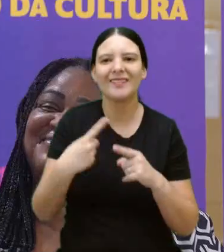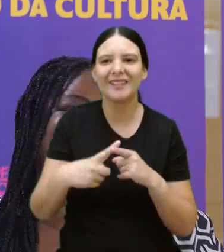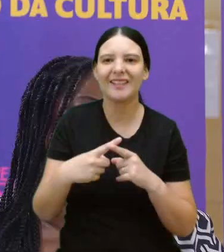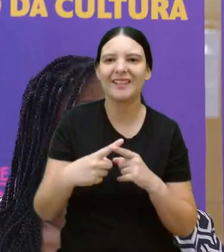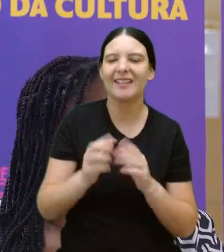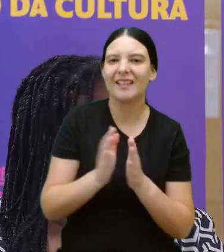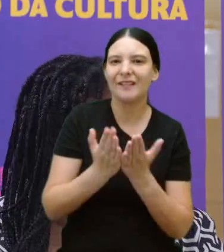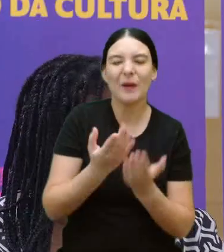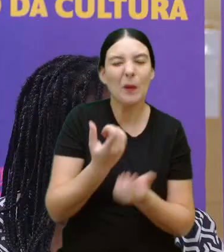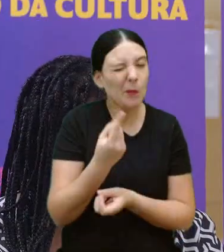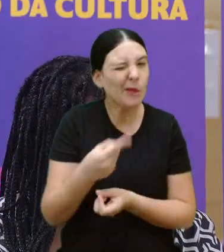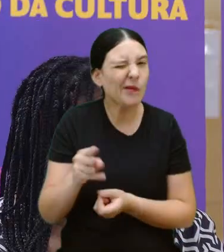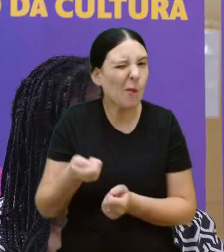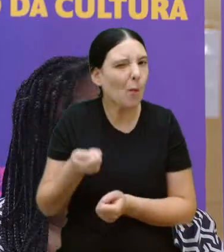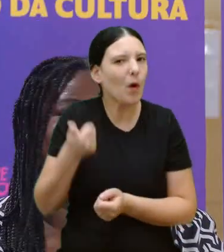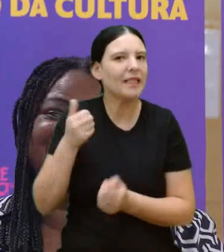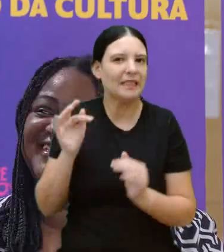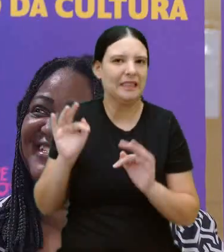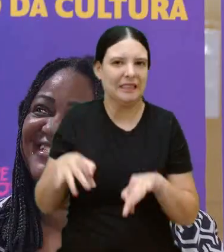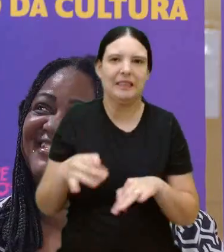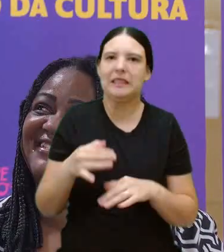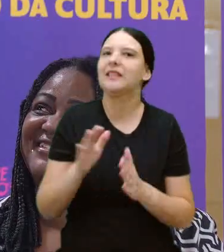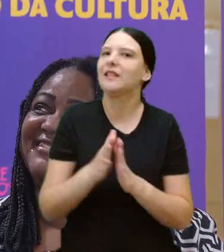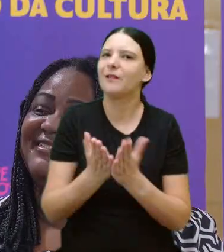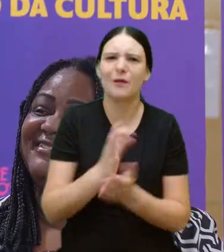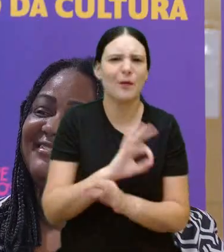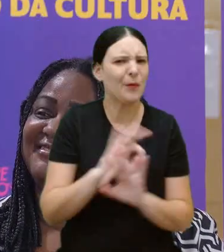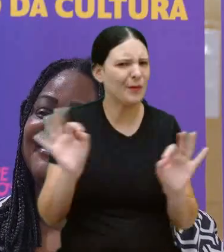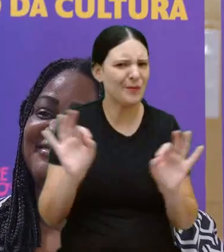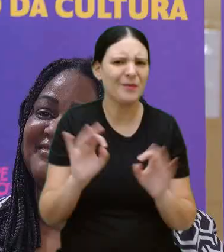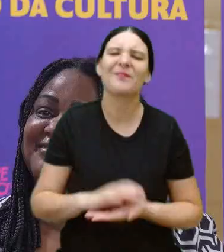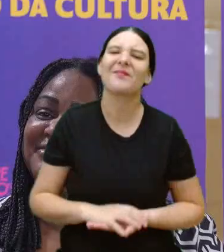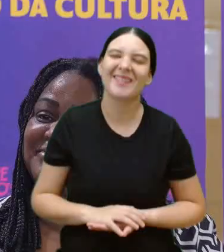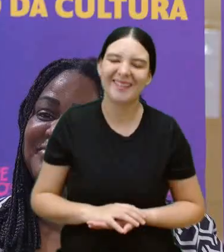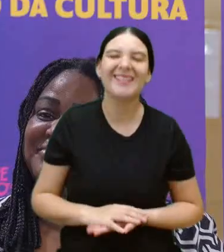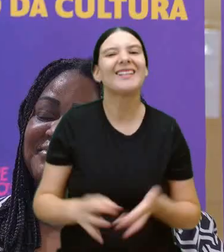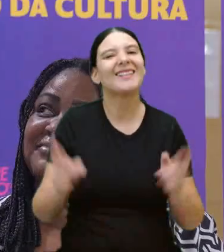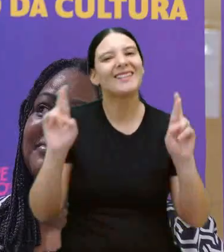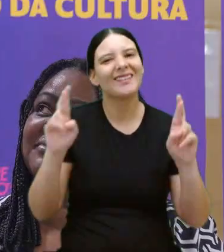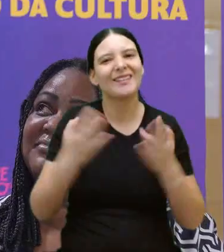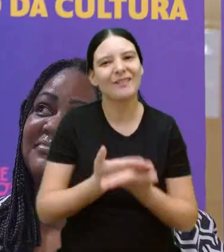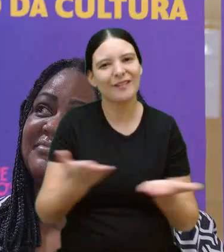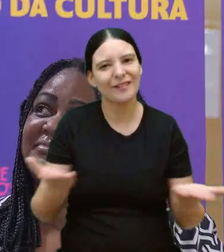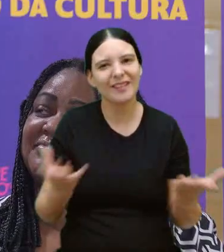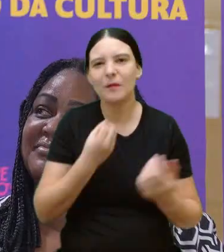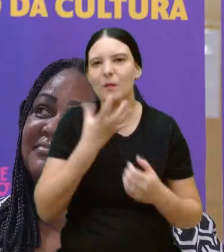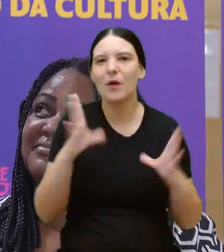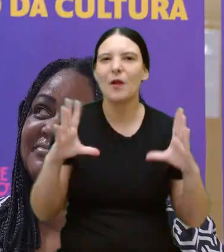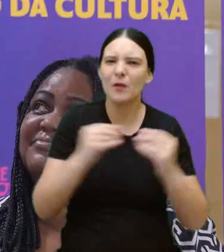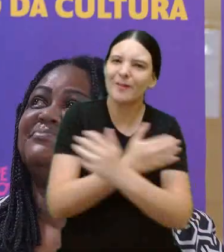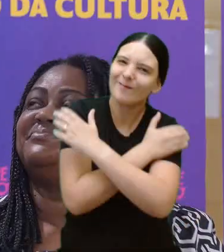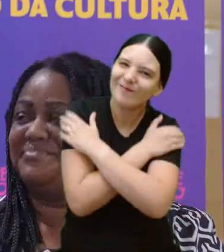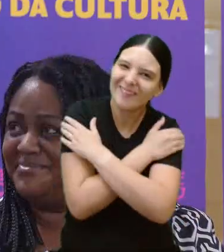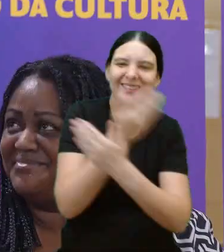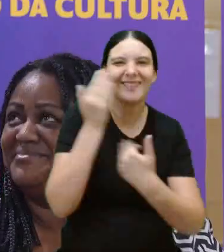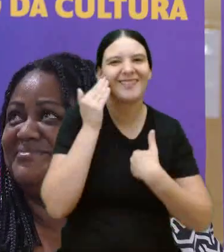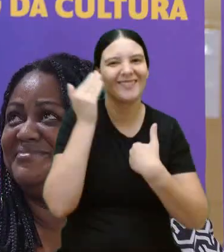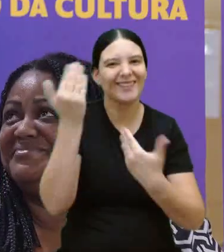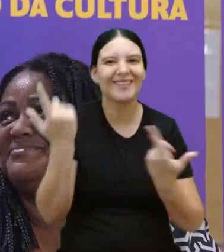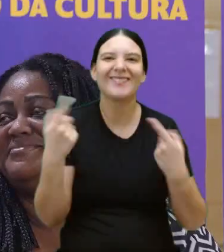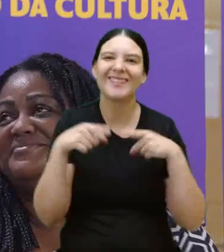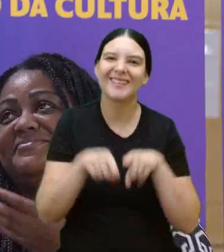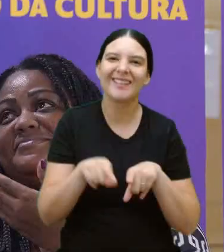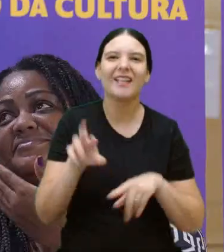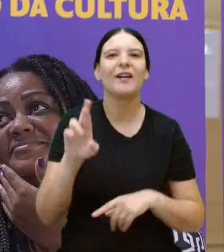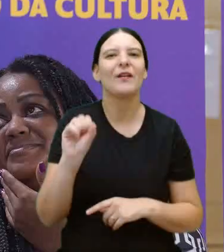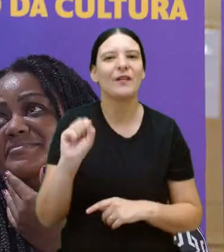estou quase terminando. Bom livro, um baita de um clássico. E desejar a todos uma boa noite, deixar um abraço. Muito obrigado por essa parceria. Rose, muito obrigado por essa parceria